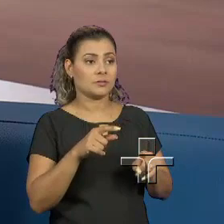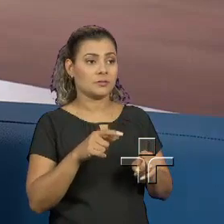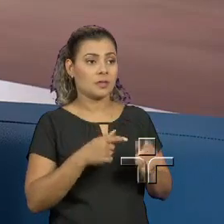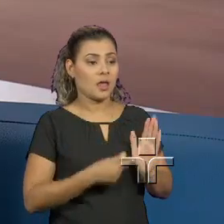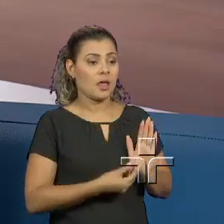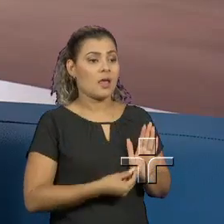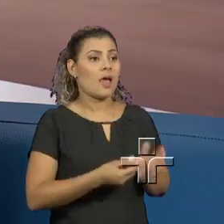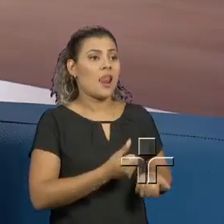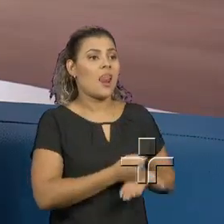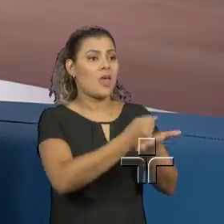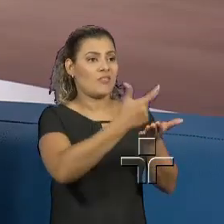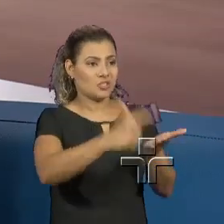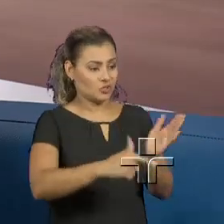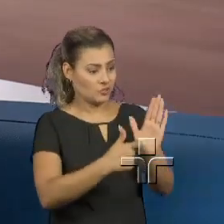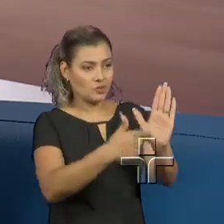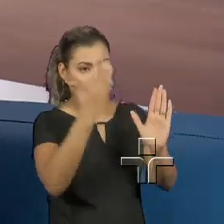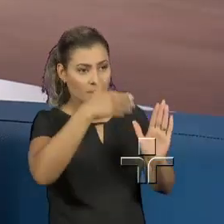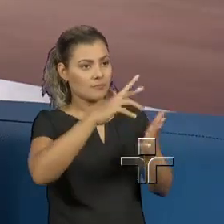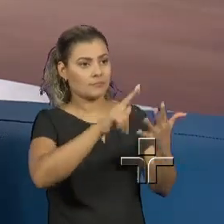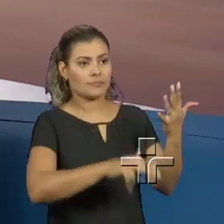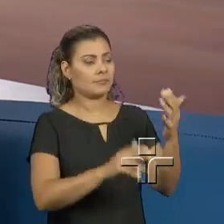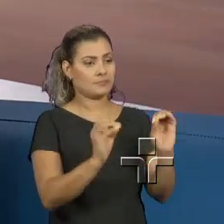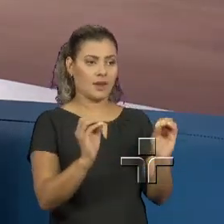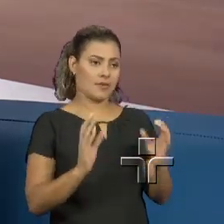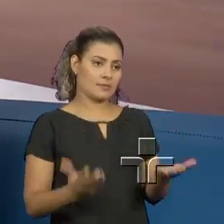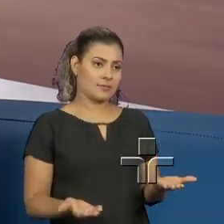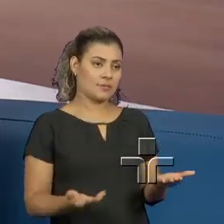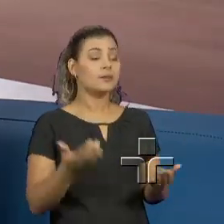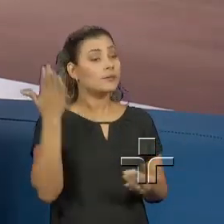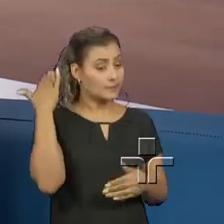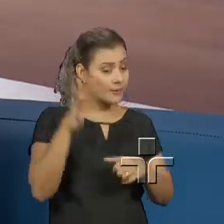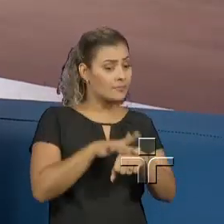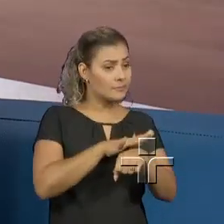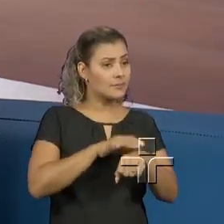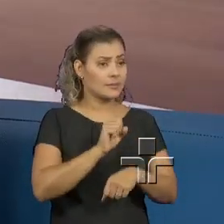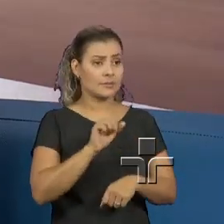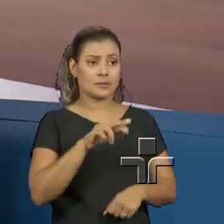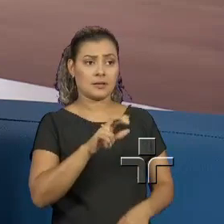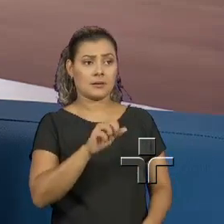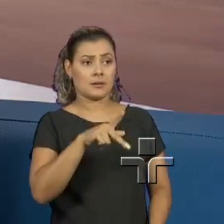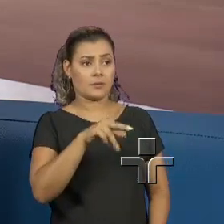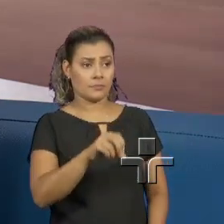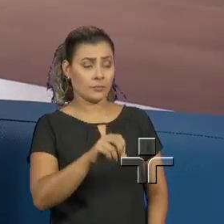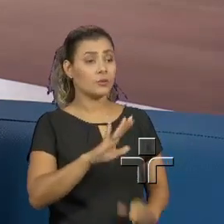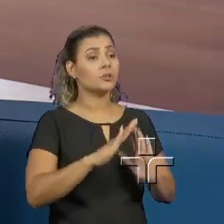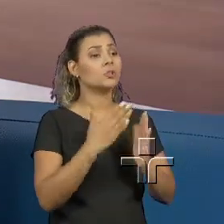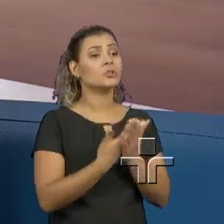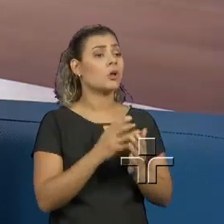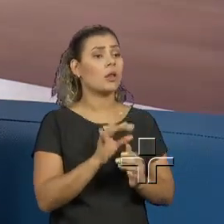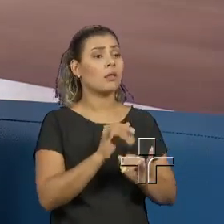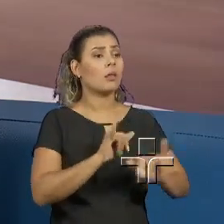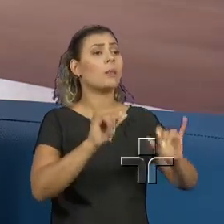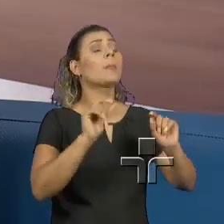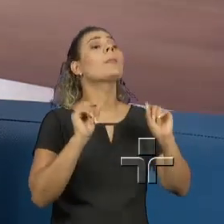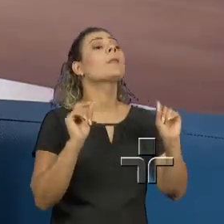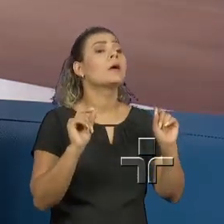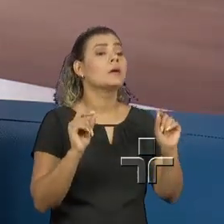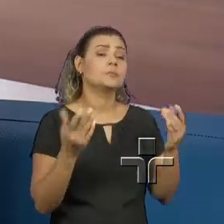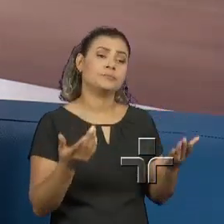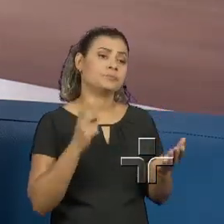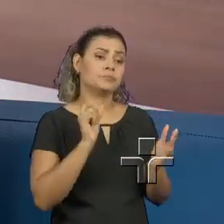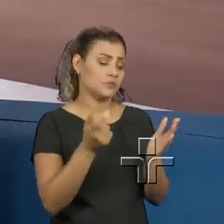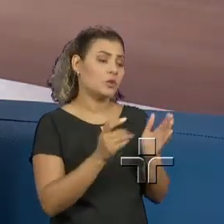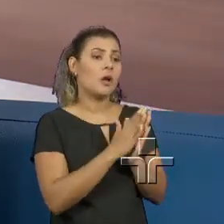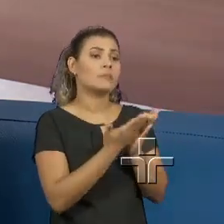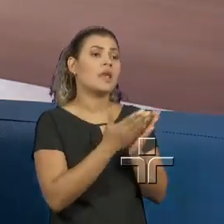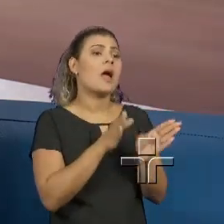novo, né? Então, por exemplo, essa epidemia agora que a gente teve do sarampo, a escola, o máximo que ela vai fazer é colocar uma